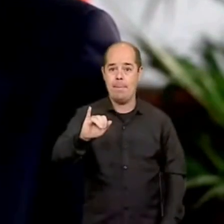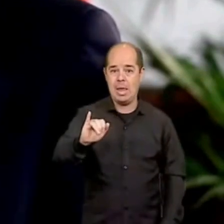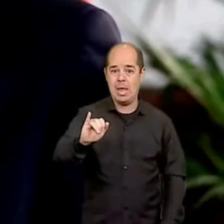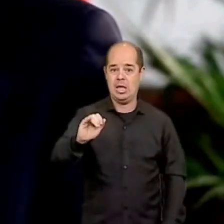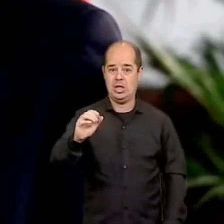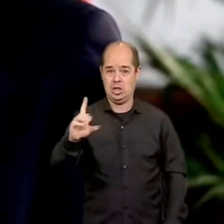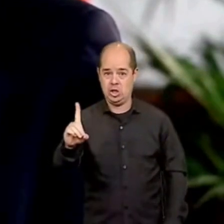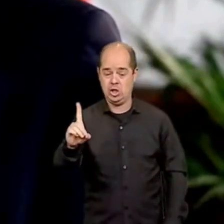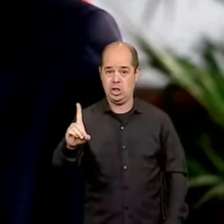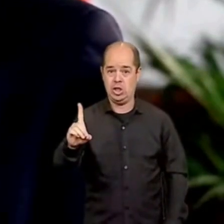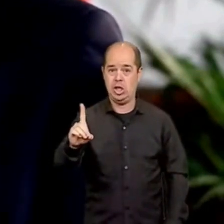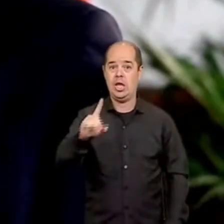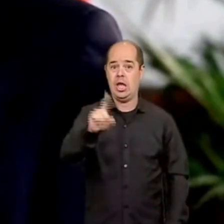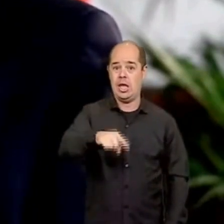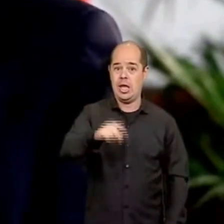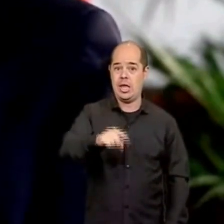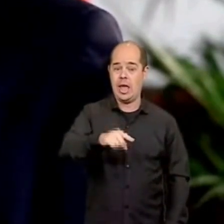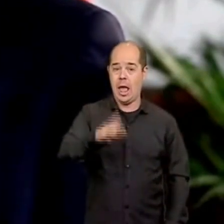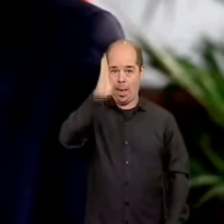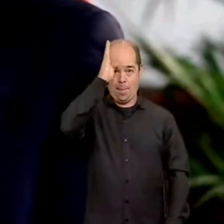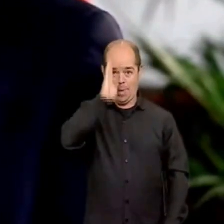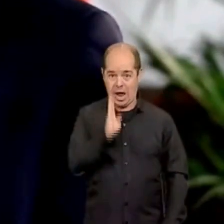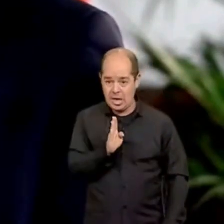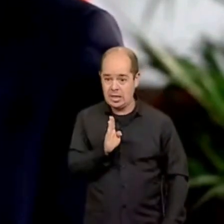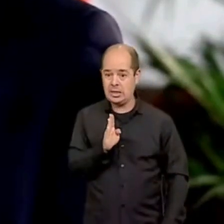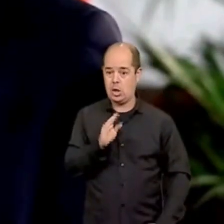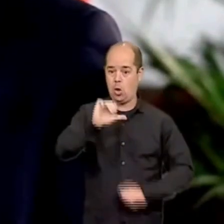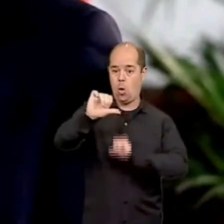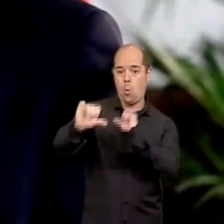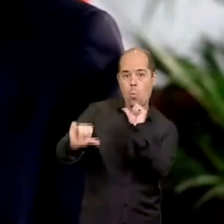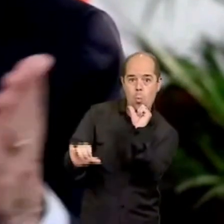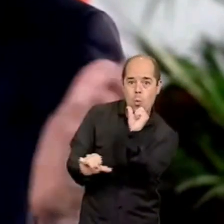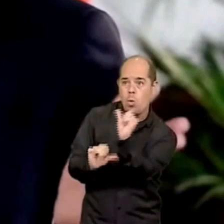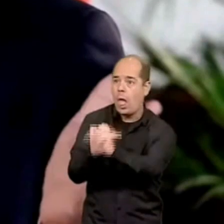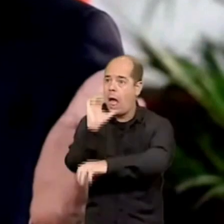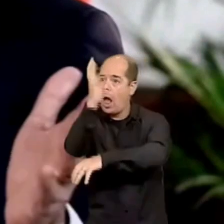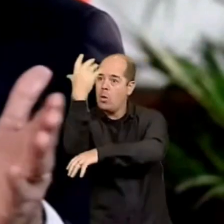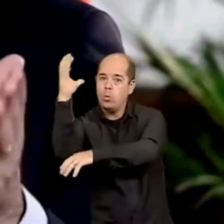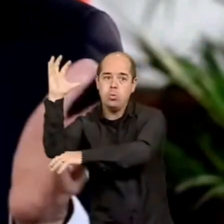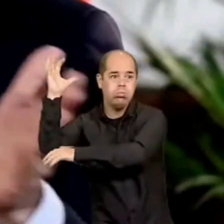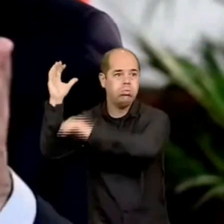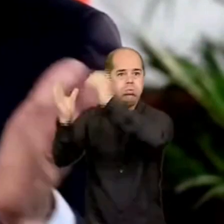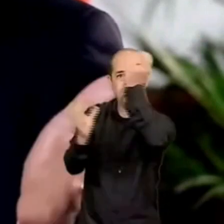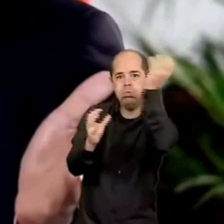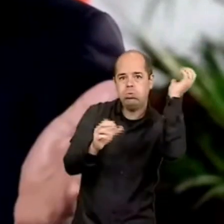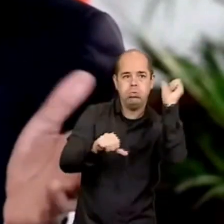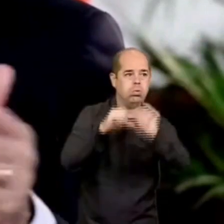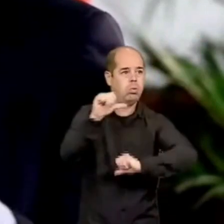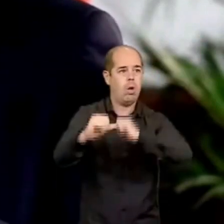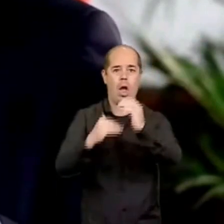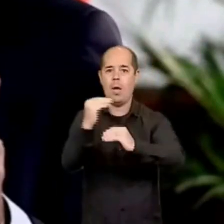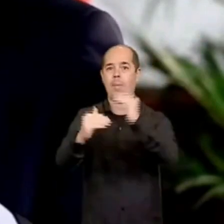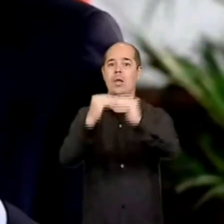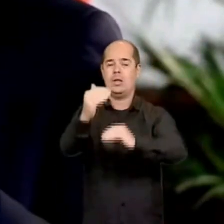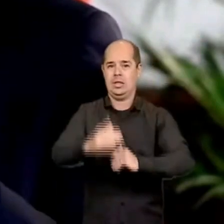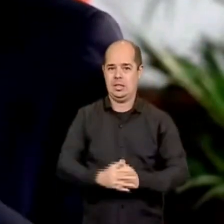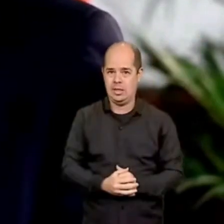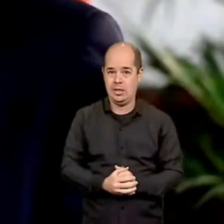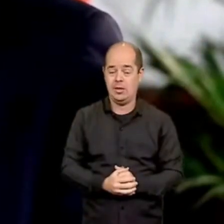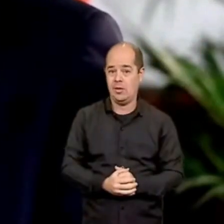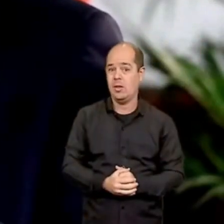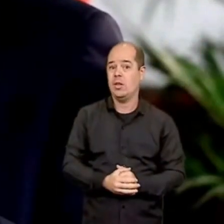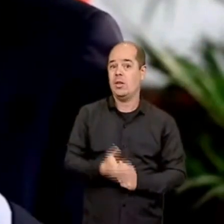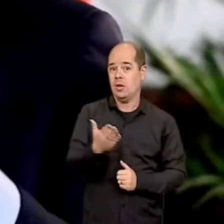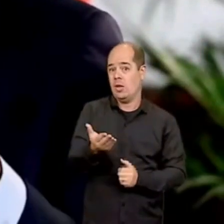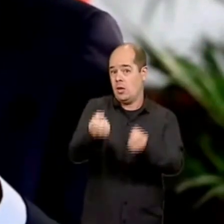Brasil, da transformação ecológica no Brasil. E como o senhor disse, aqui na Alemanha, o chanceler Olaf Scholz não poderia ter